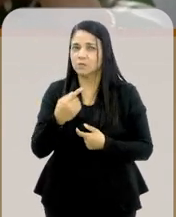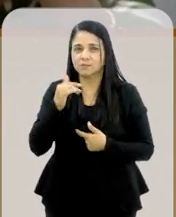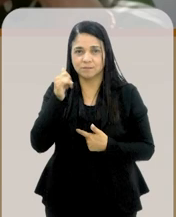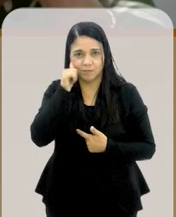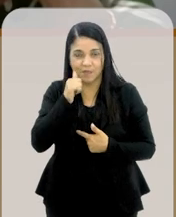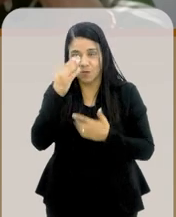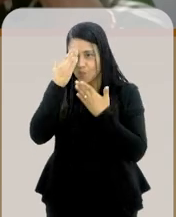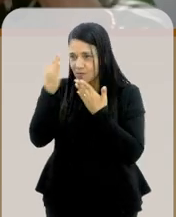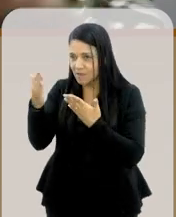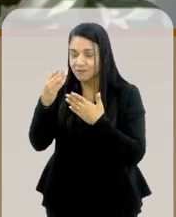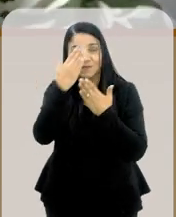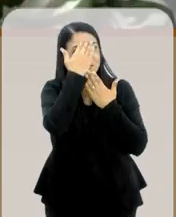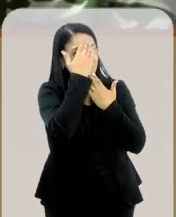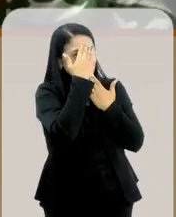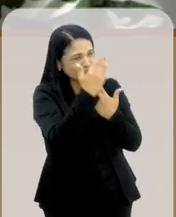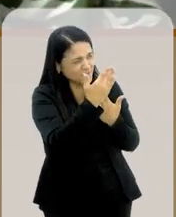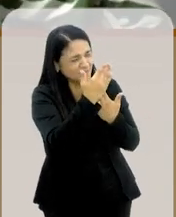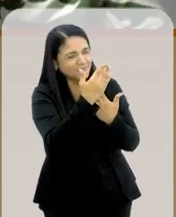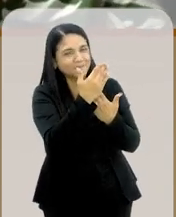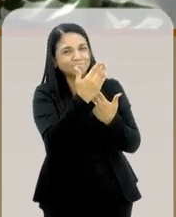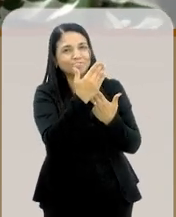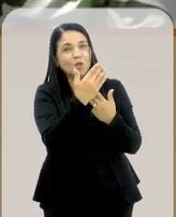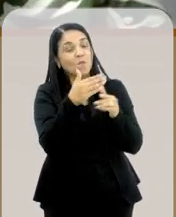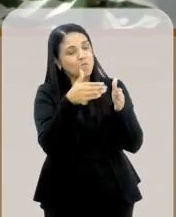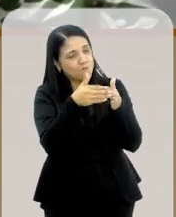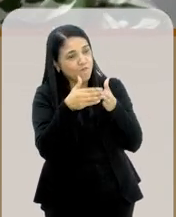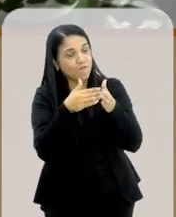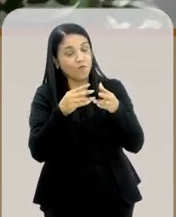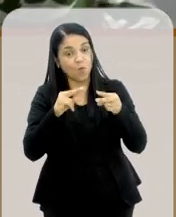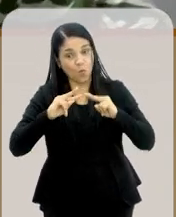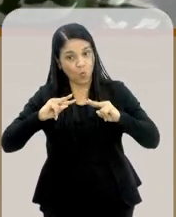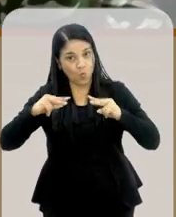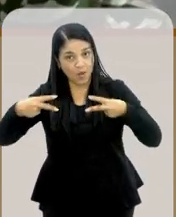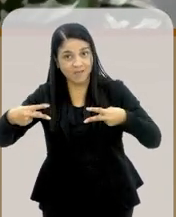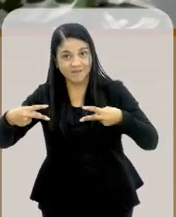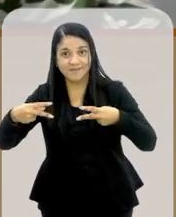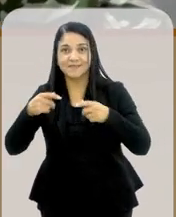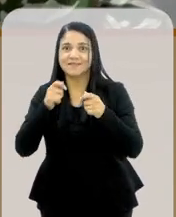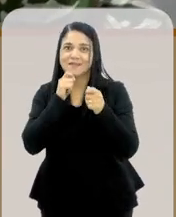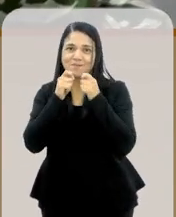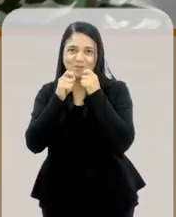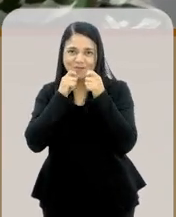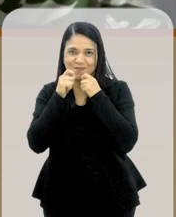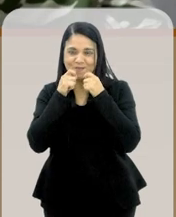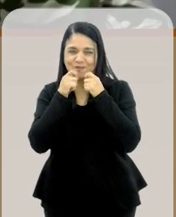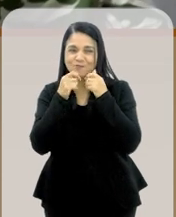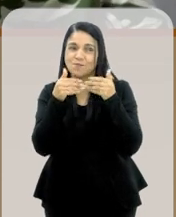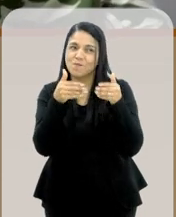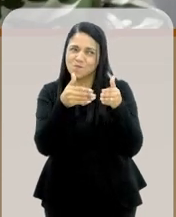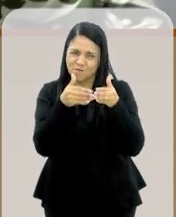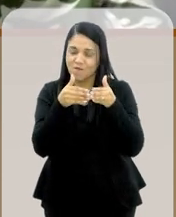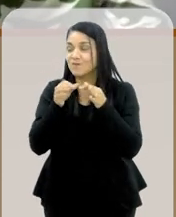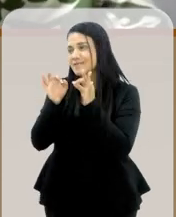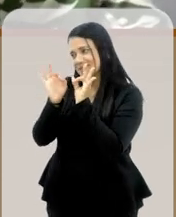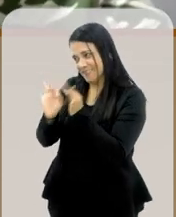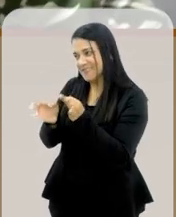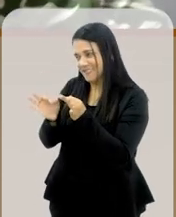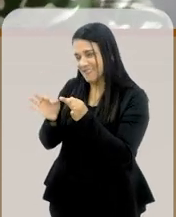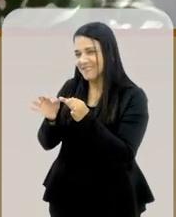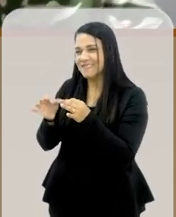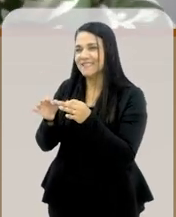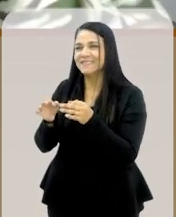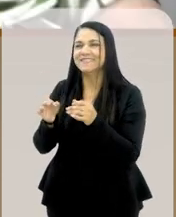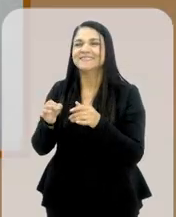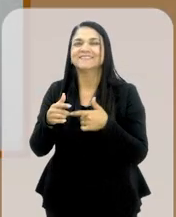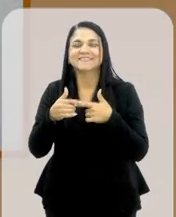nós. Muito obrigada. Obrigada a você, viu? Por favor, me mande o link dessa reportagem. Com Desse certeza.